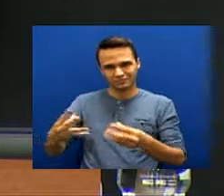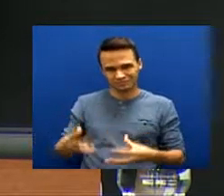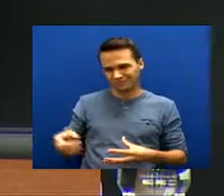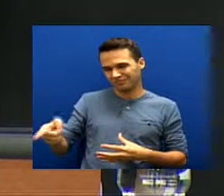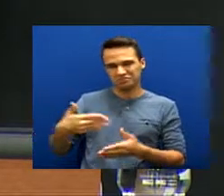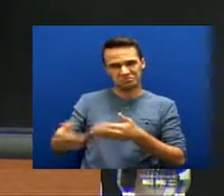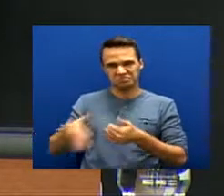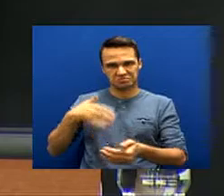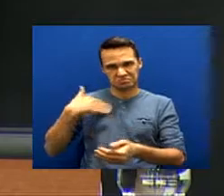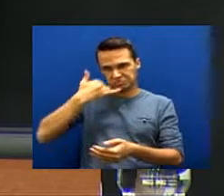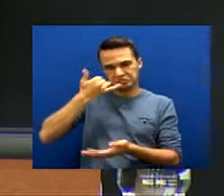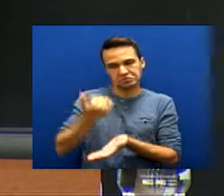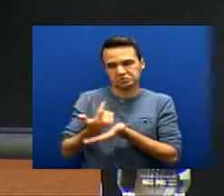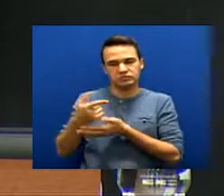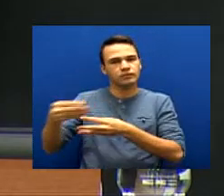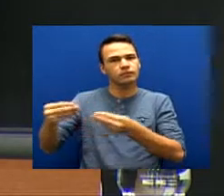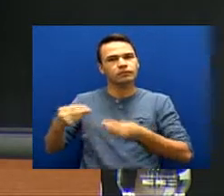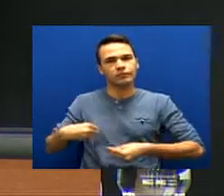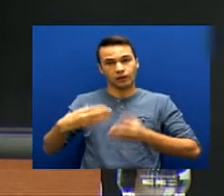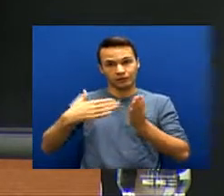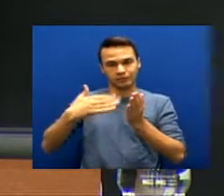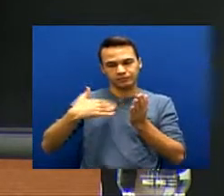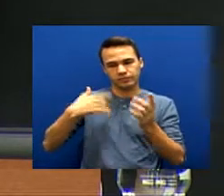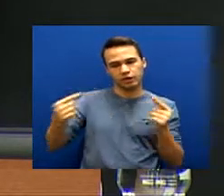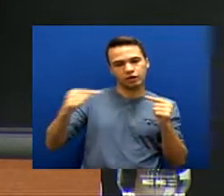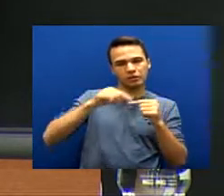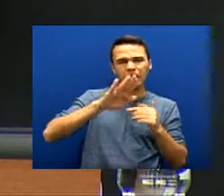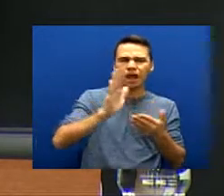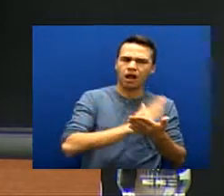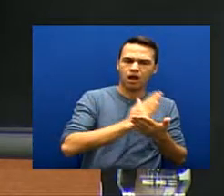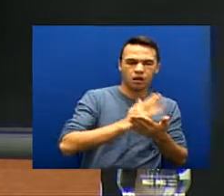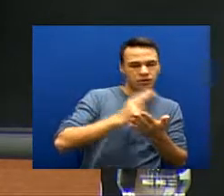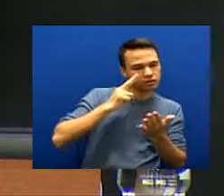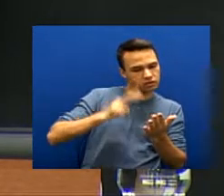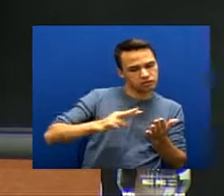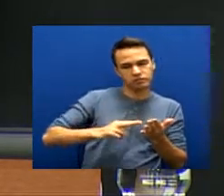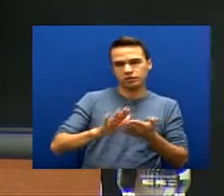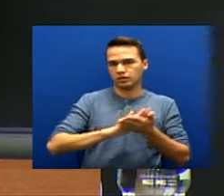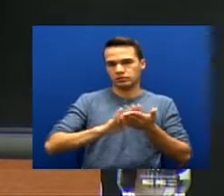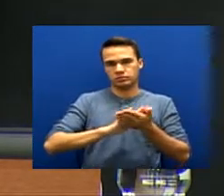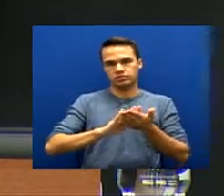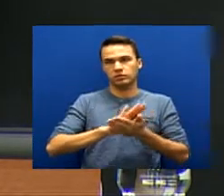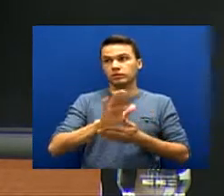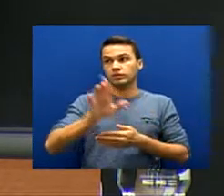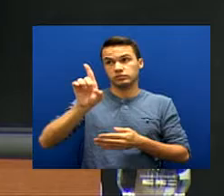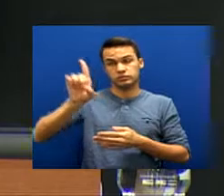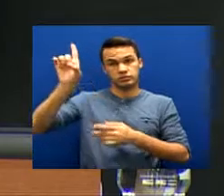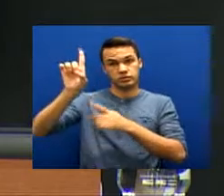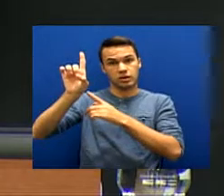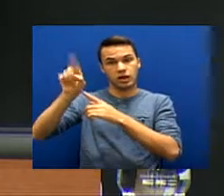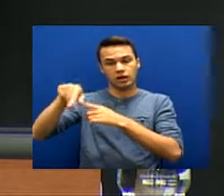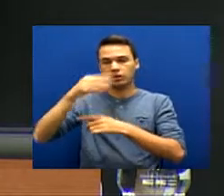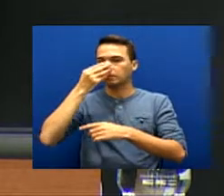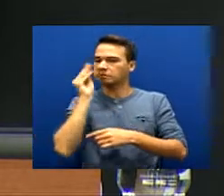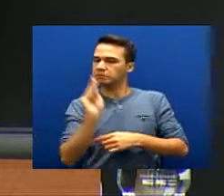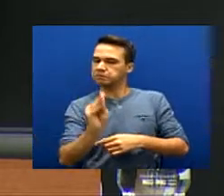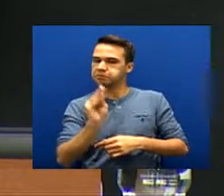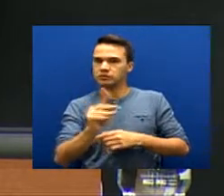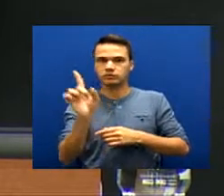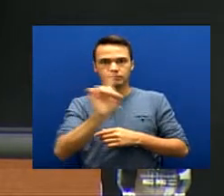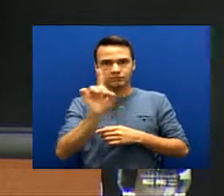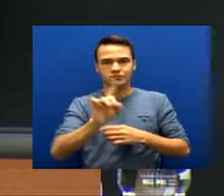limpou aí o céu, e temos uma lua enorme, belíssima, inclusive o belo casal. A lua